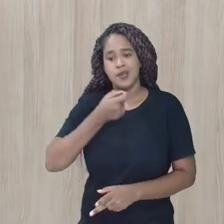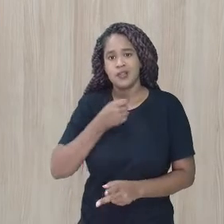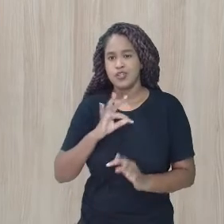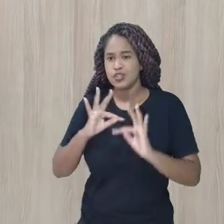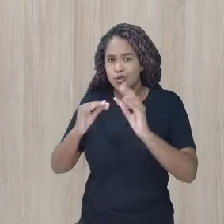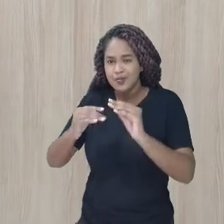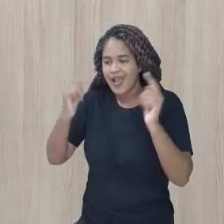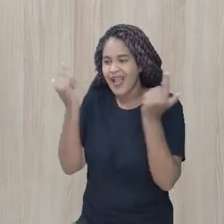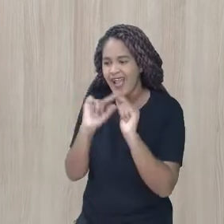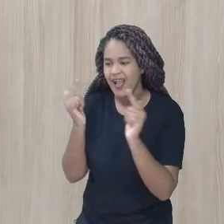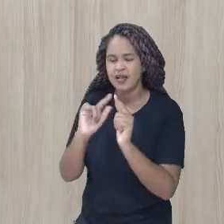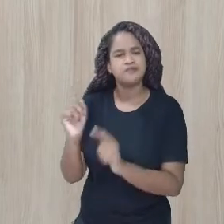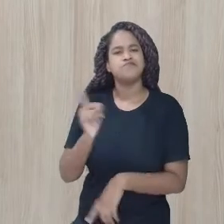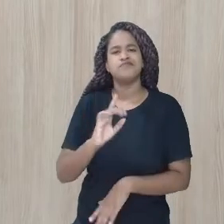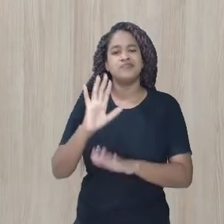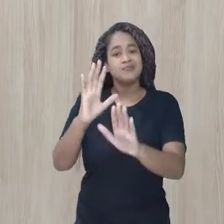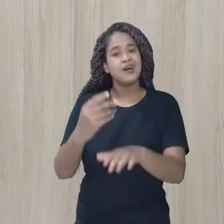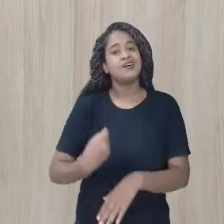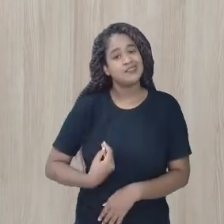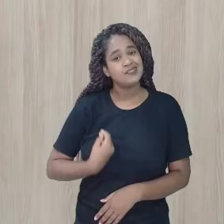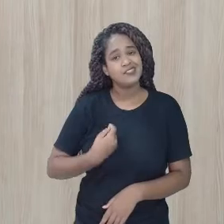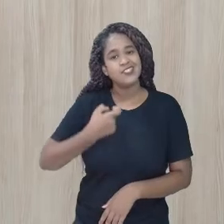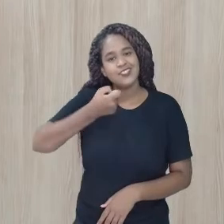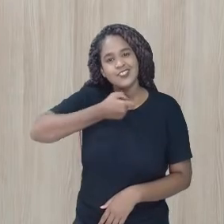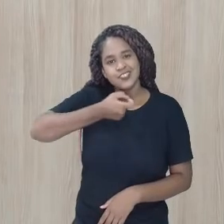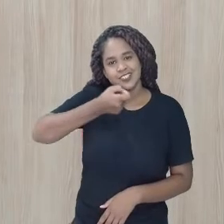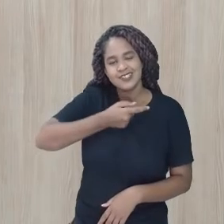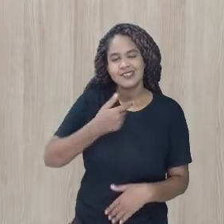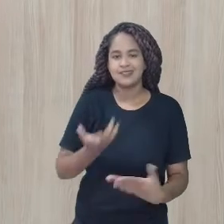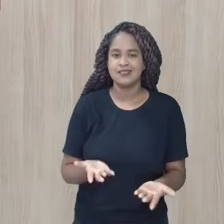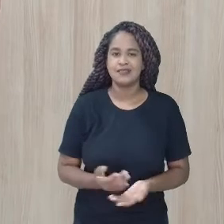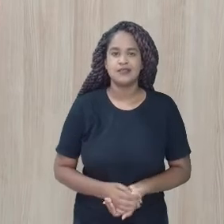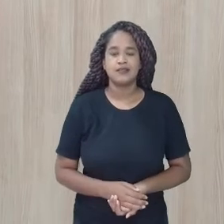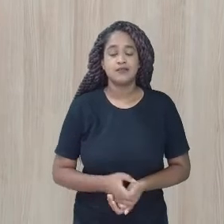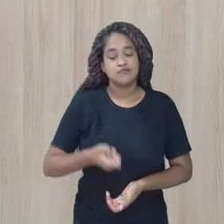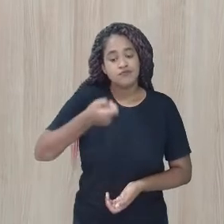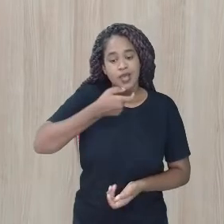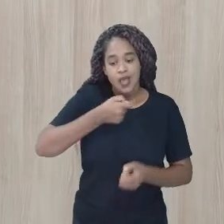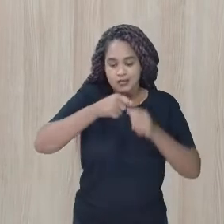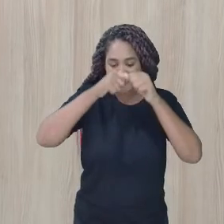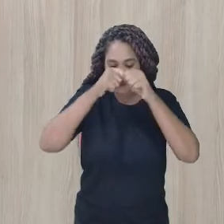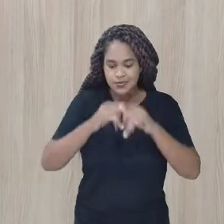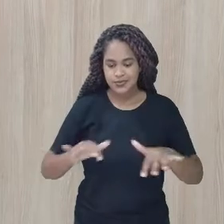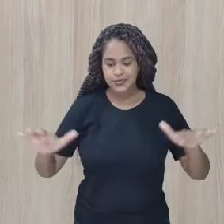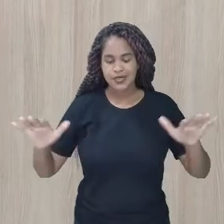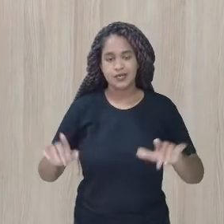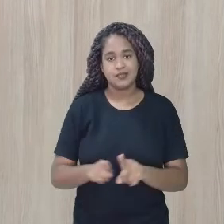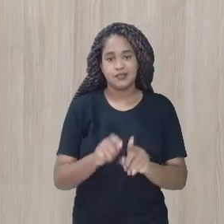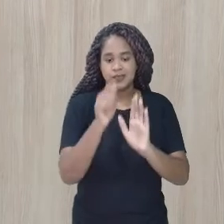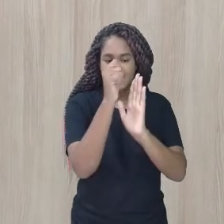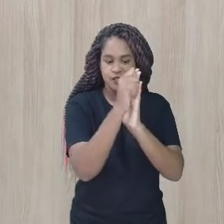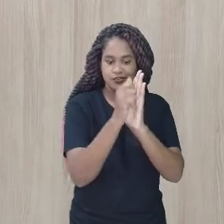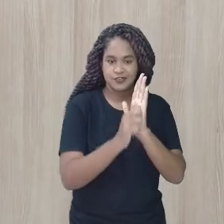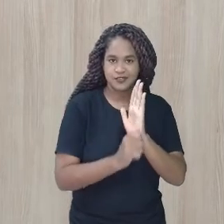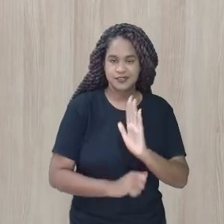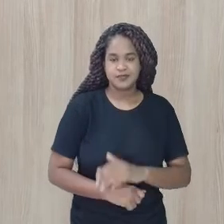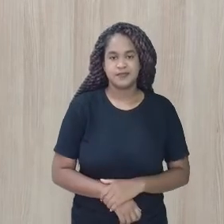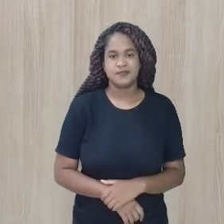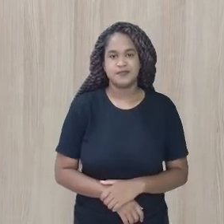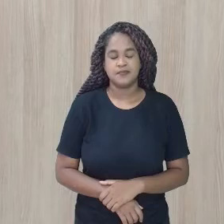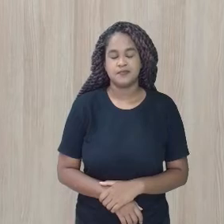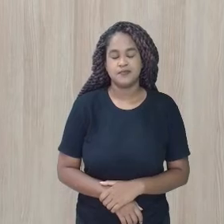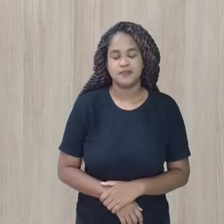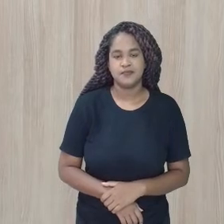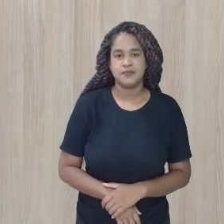elas existem. E são divulgadas, são faladas, são escritas e